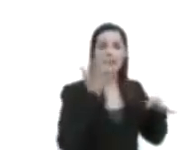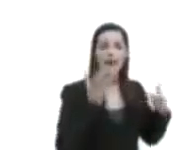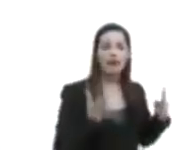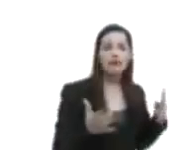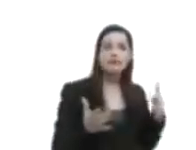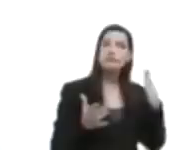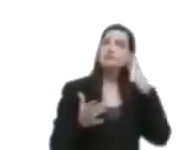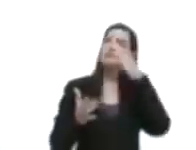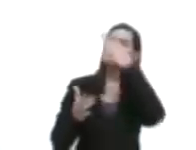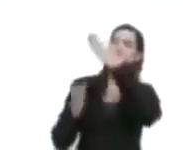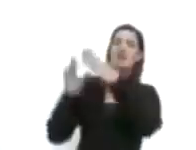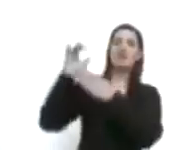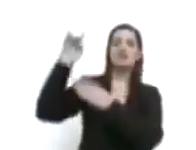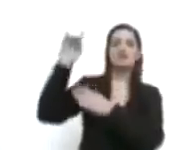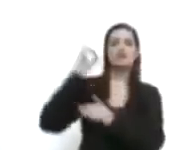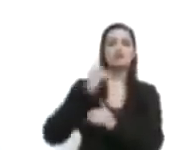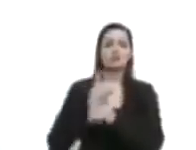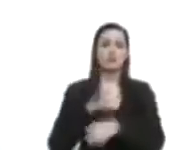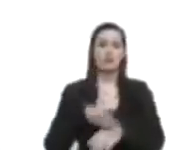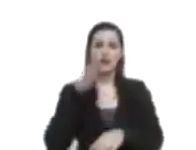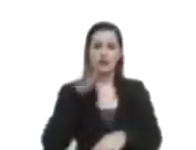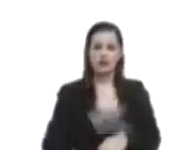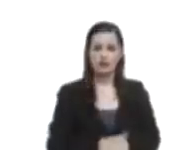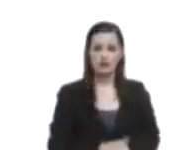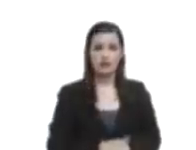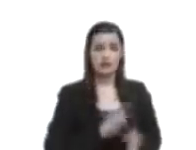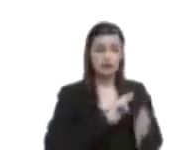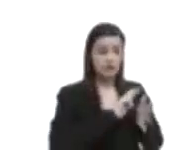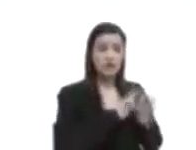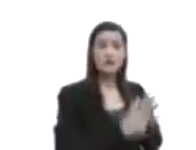Deus. Que mais característica?